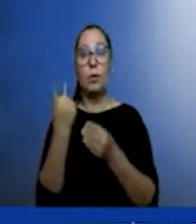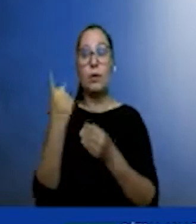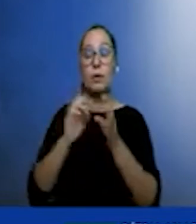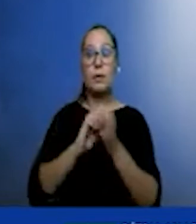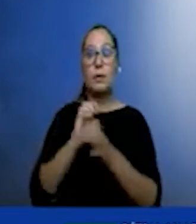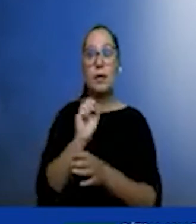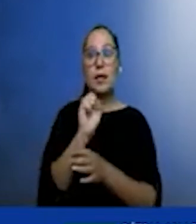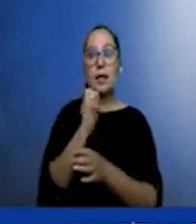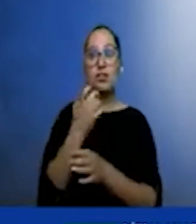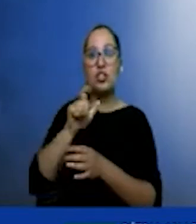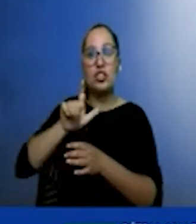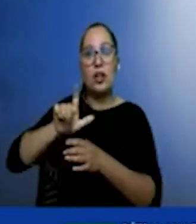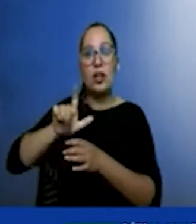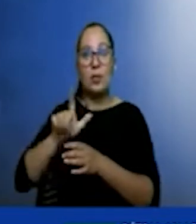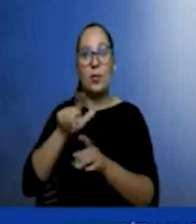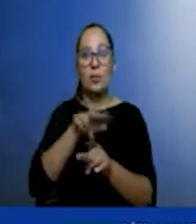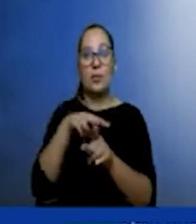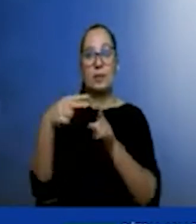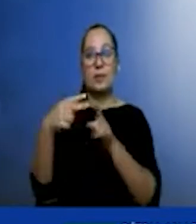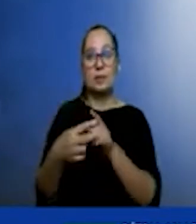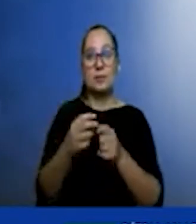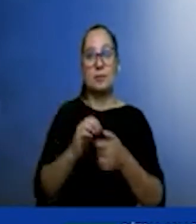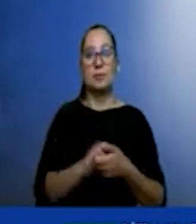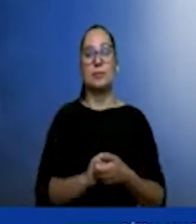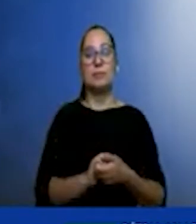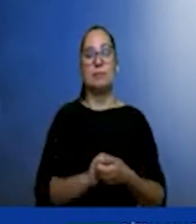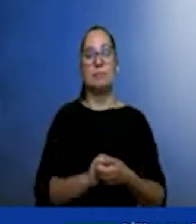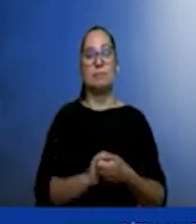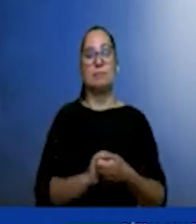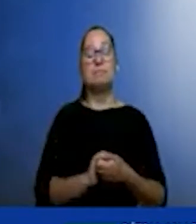diria apenas a visão da Shell, mas a visão do centro